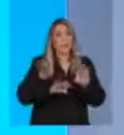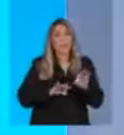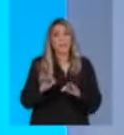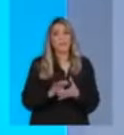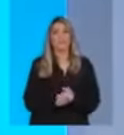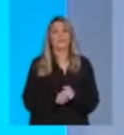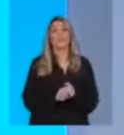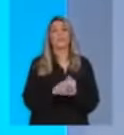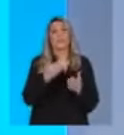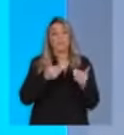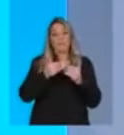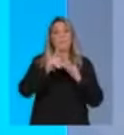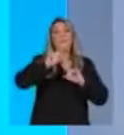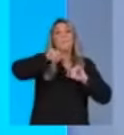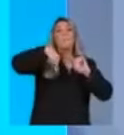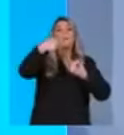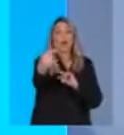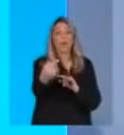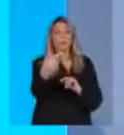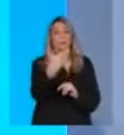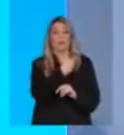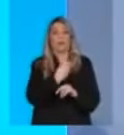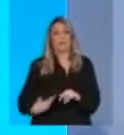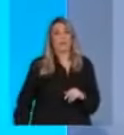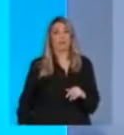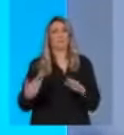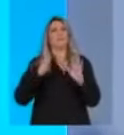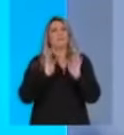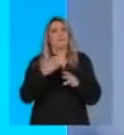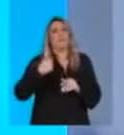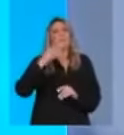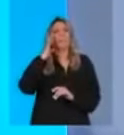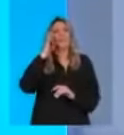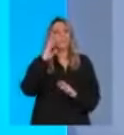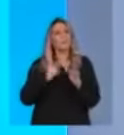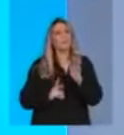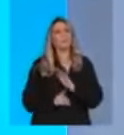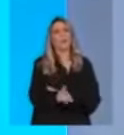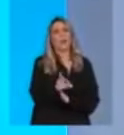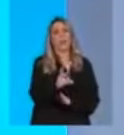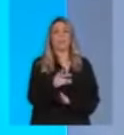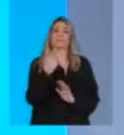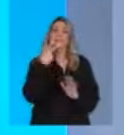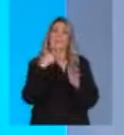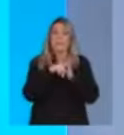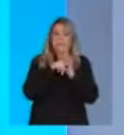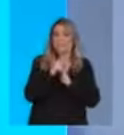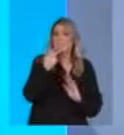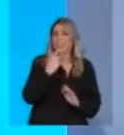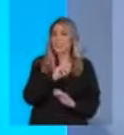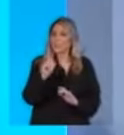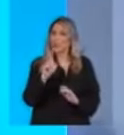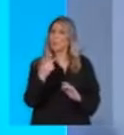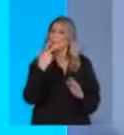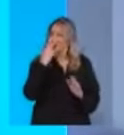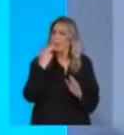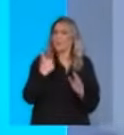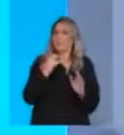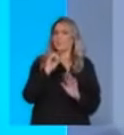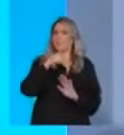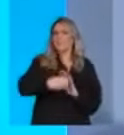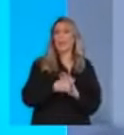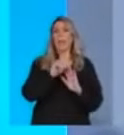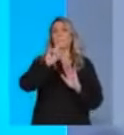vai pro próximo governo eu acho que ele já imagino que vão continuar apesar das pesquisas indicarem que não né mas eles é